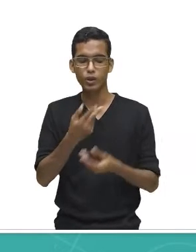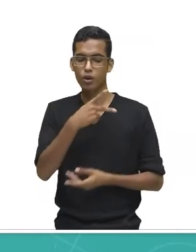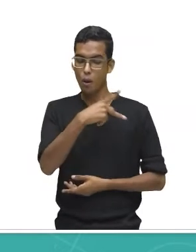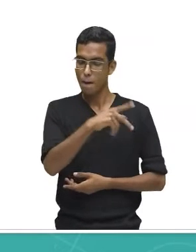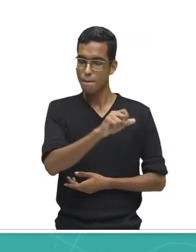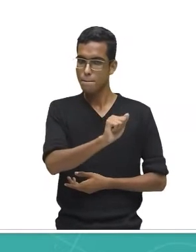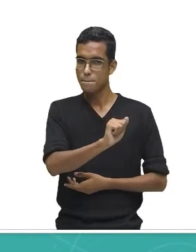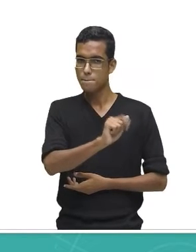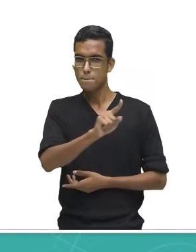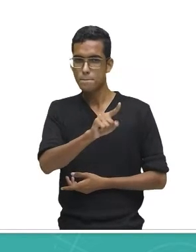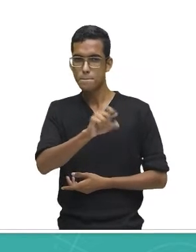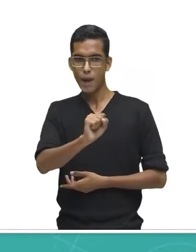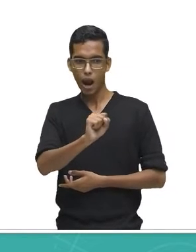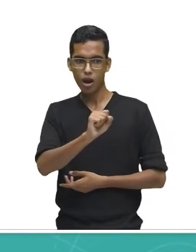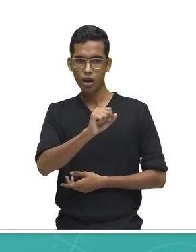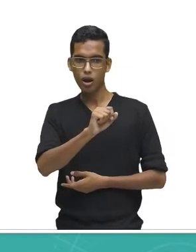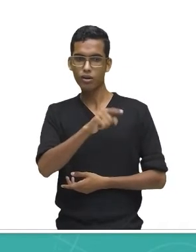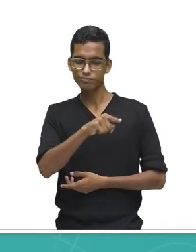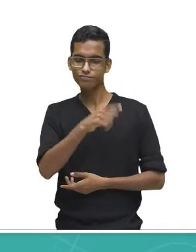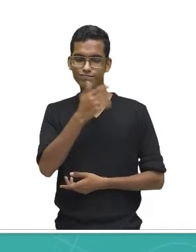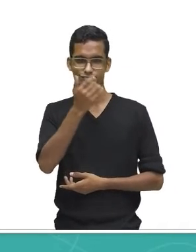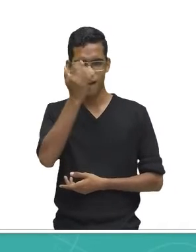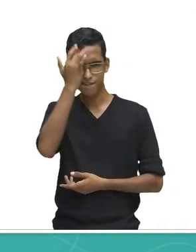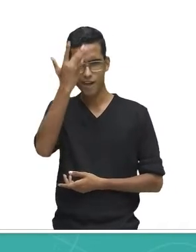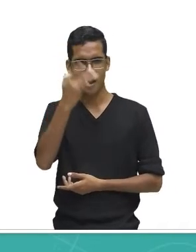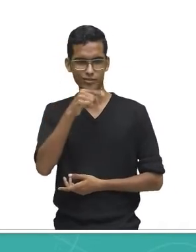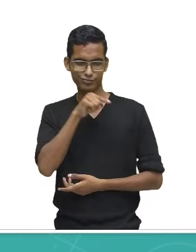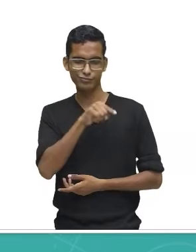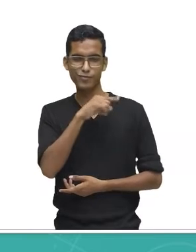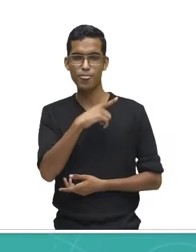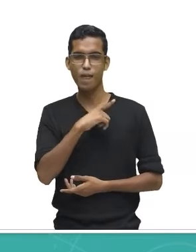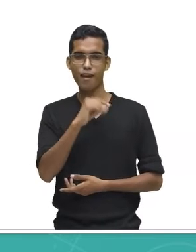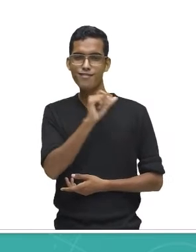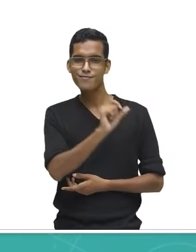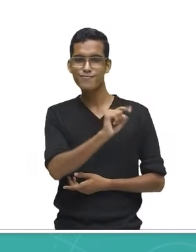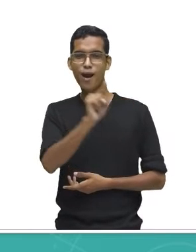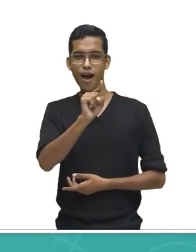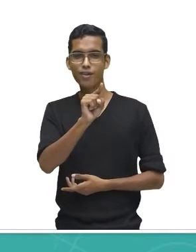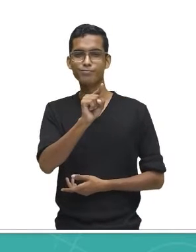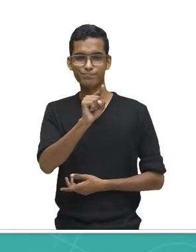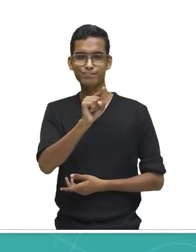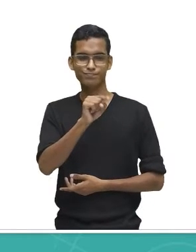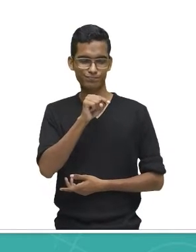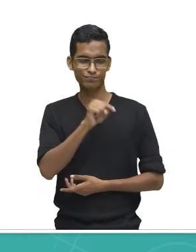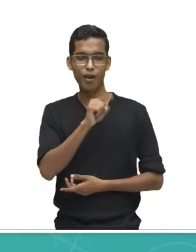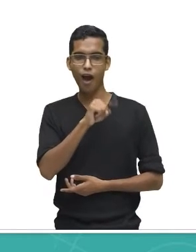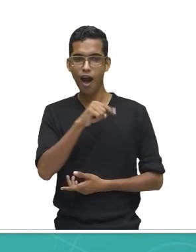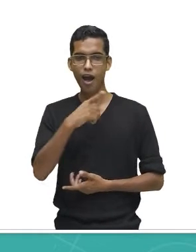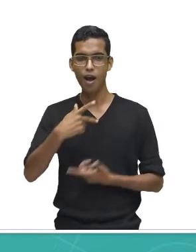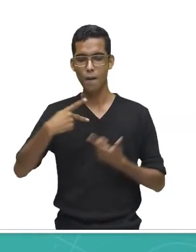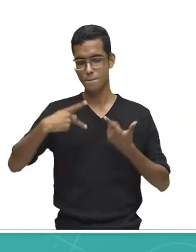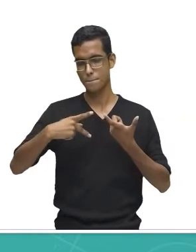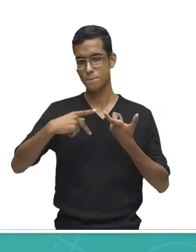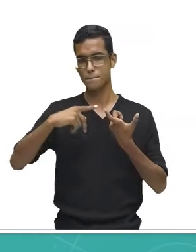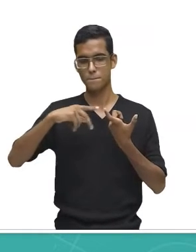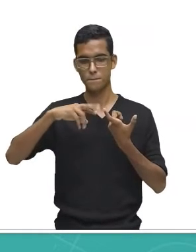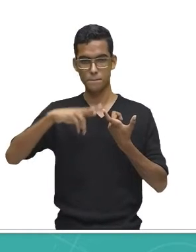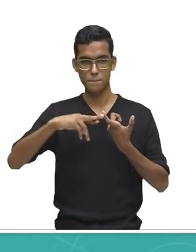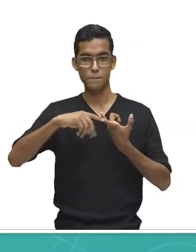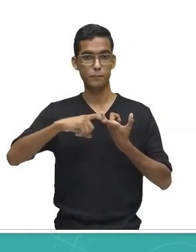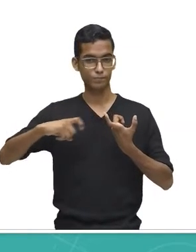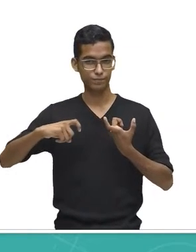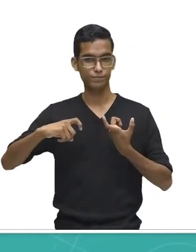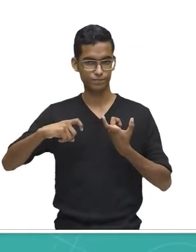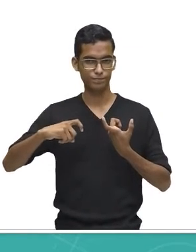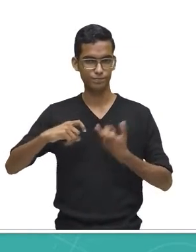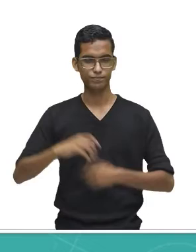Aqui está fácil, porque é proparoxítona e todas as proparoxítonas são acentuadas. Então, a sílaba tônica está na